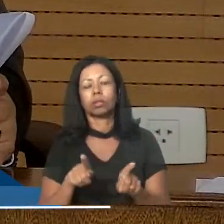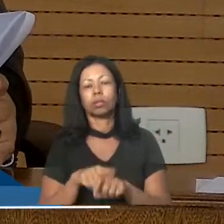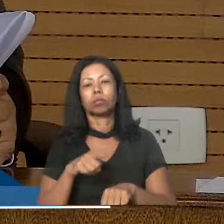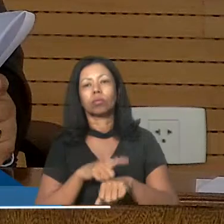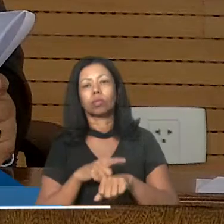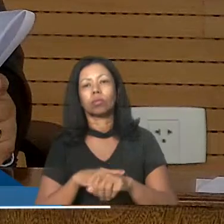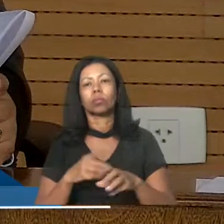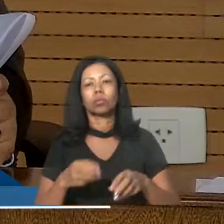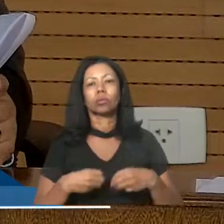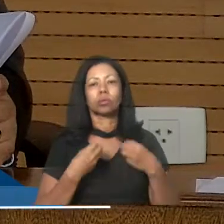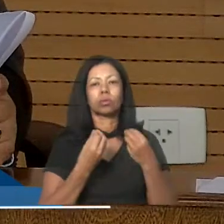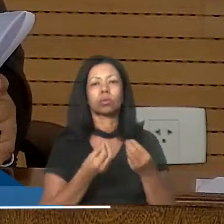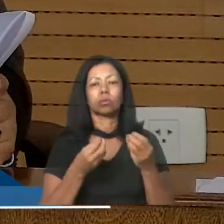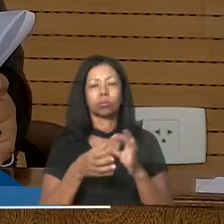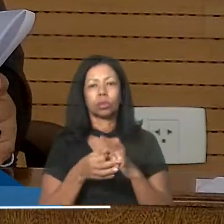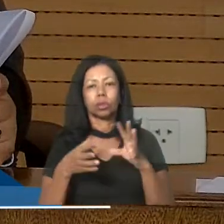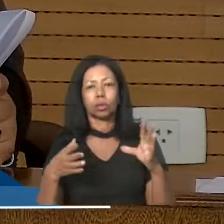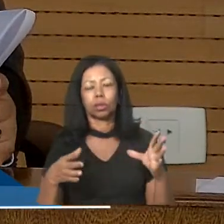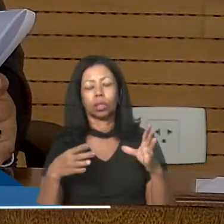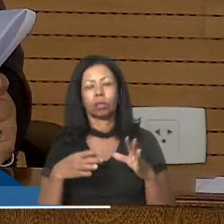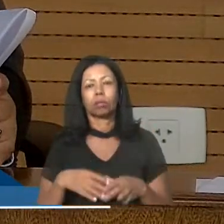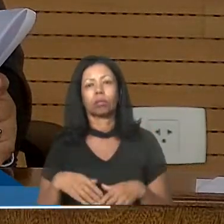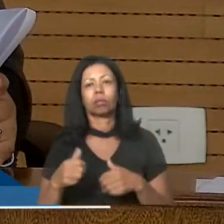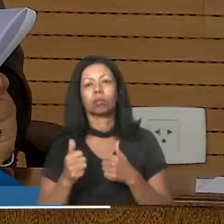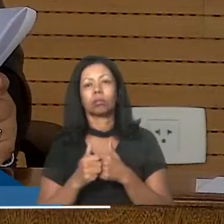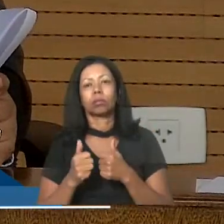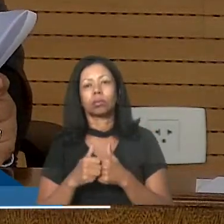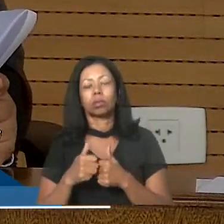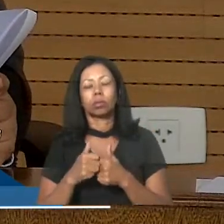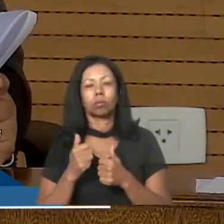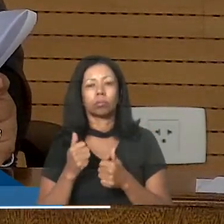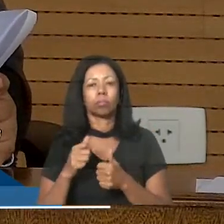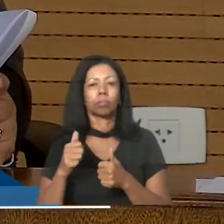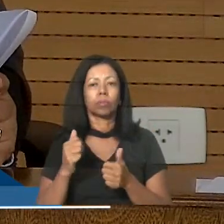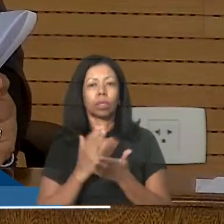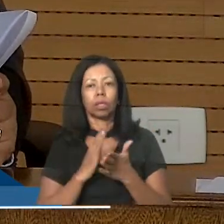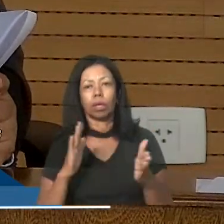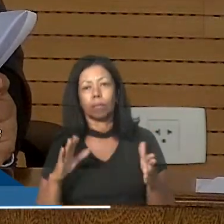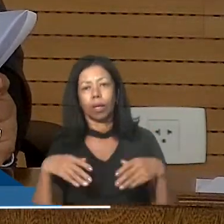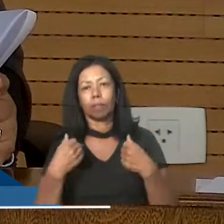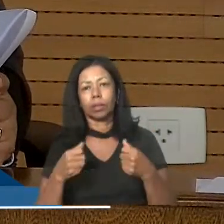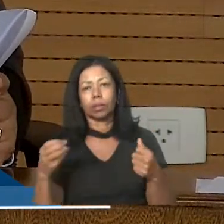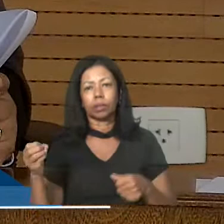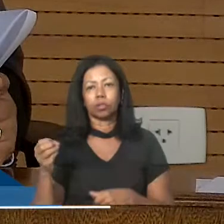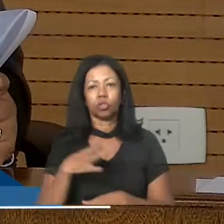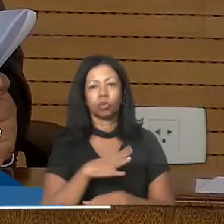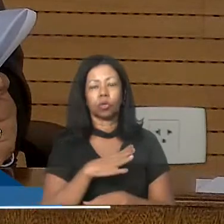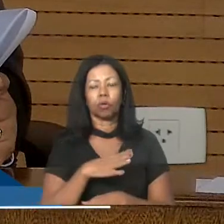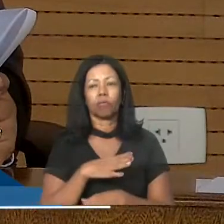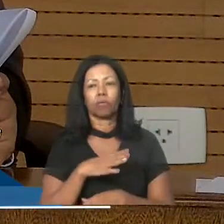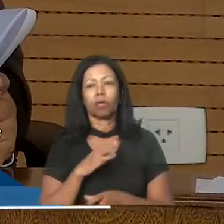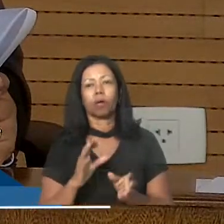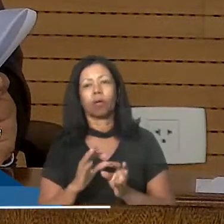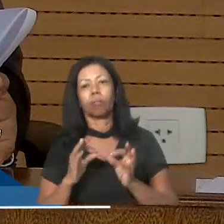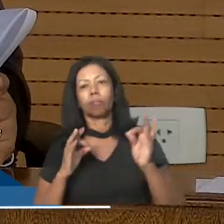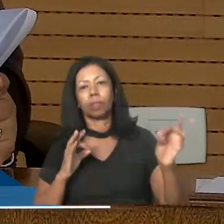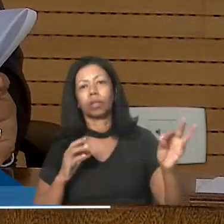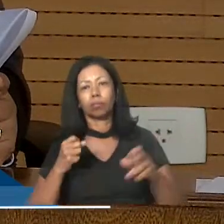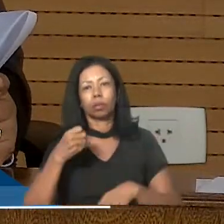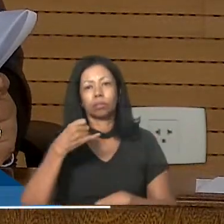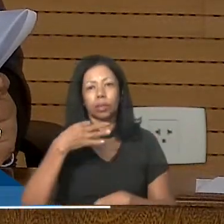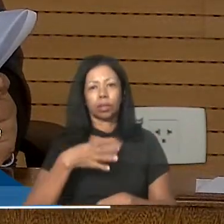de concessão em vias próximas de expirar, carece de nova prorrogação consoante